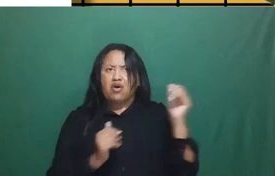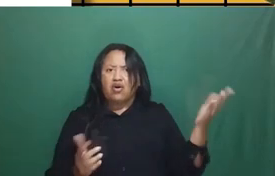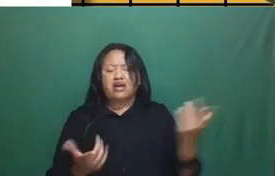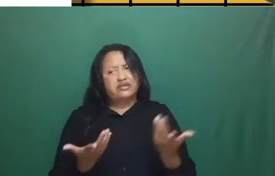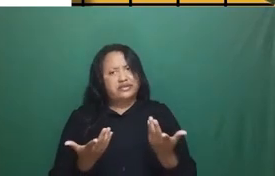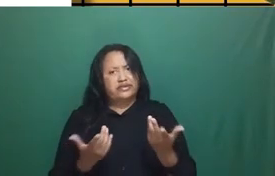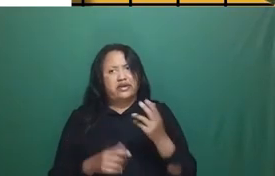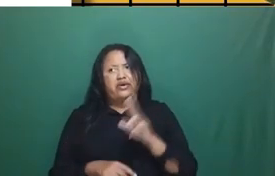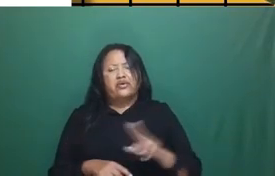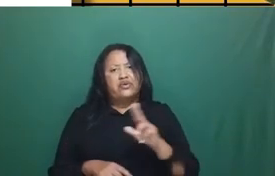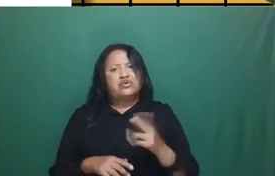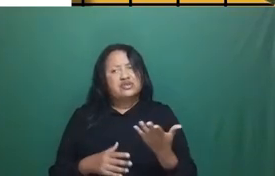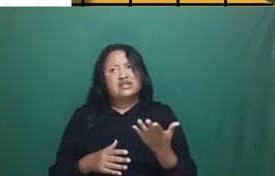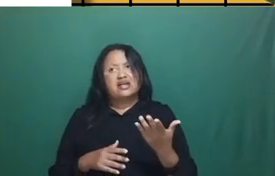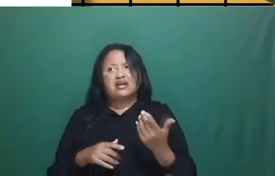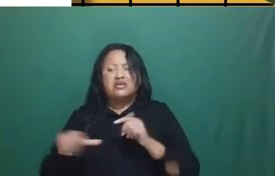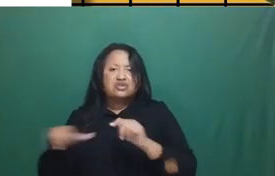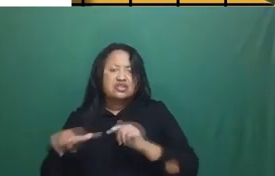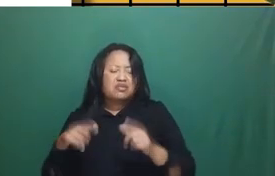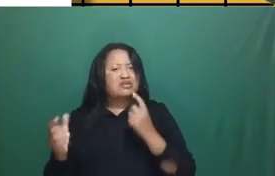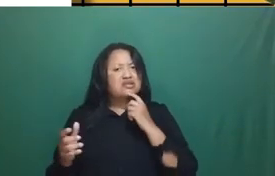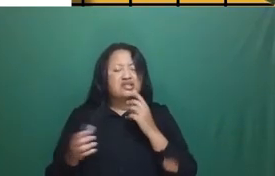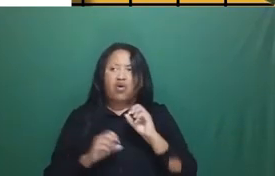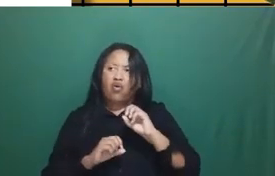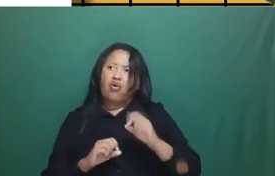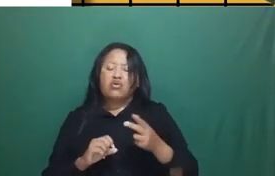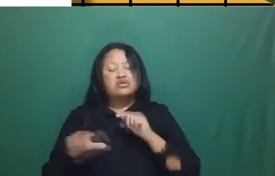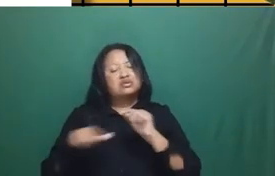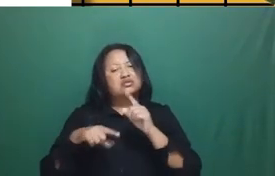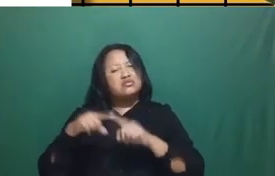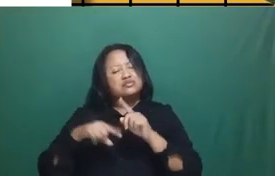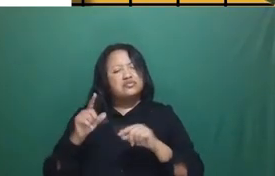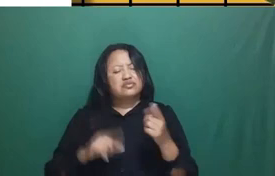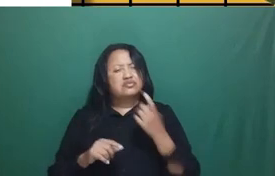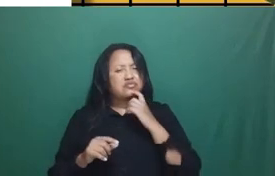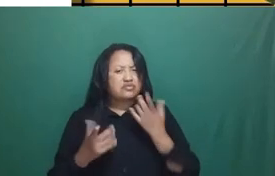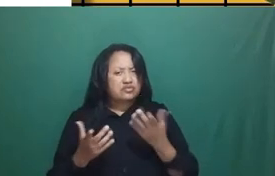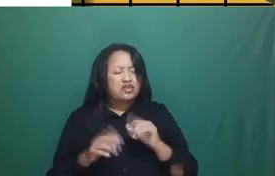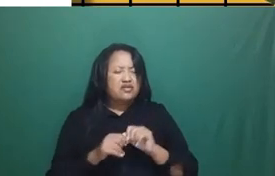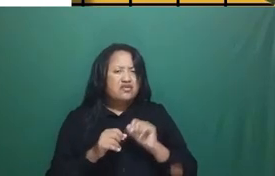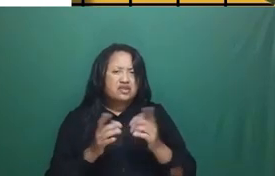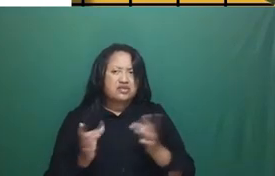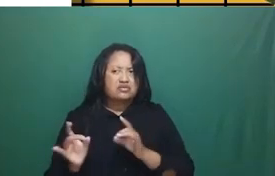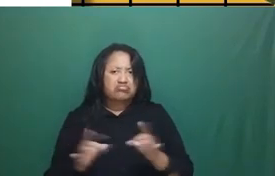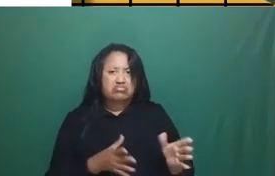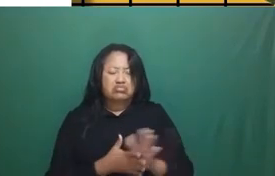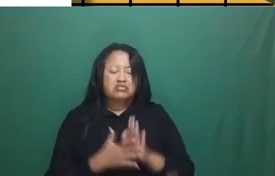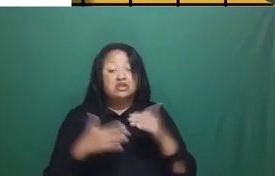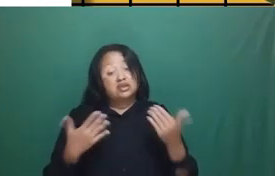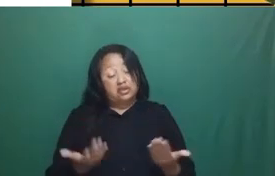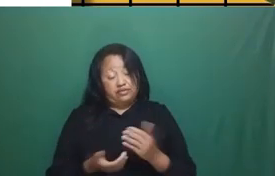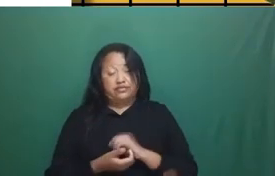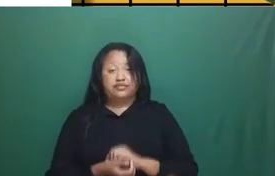utiliza mão de obra da Indonésia né o produto da Indonésia para sua produção e aí ele diz